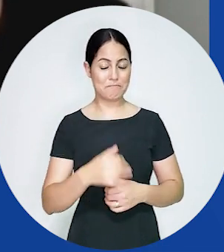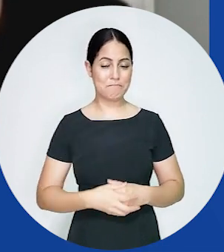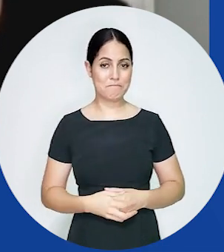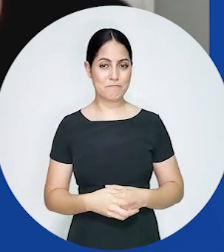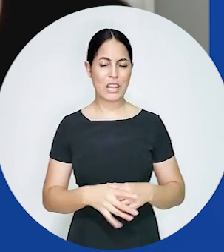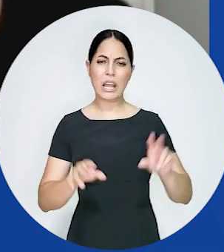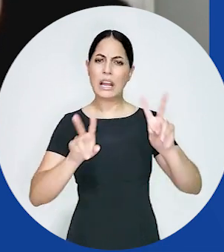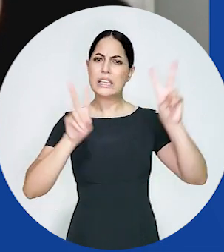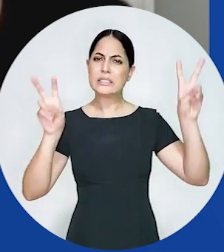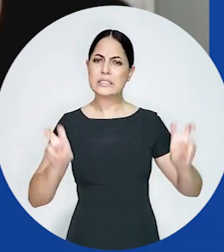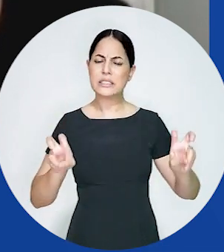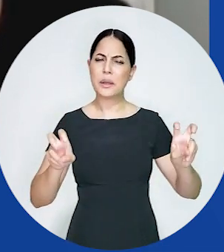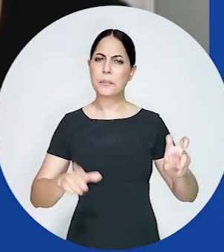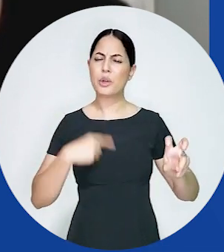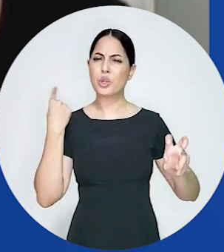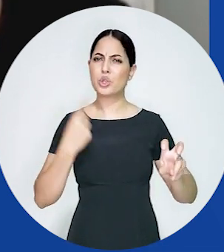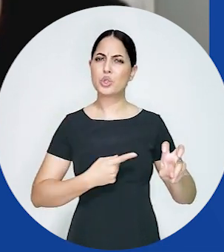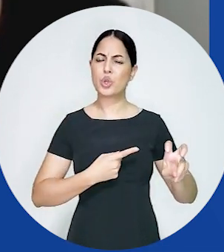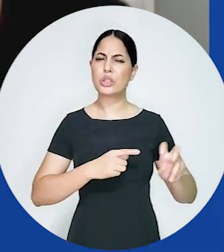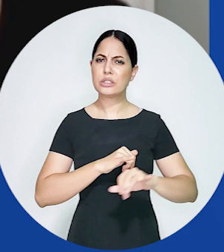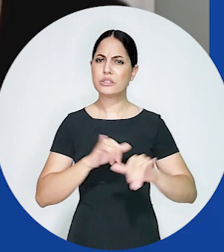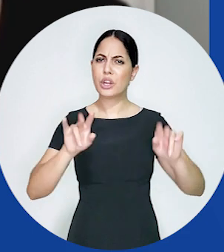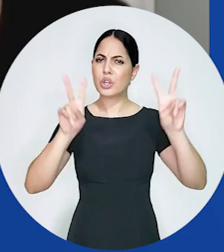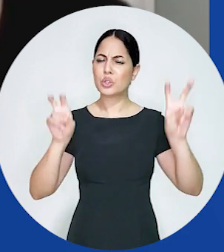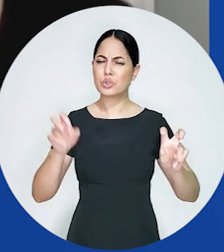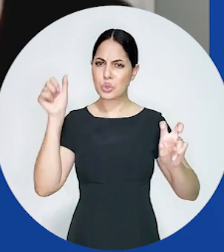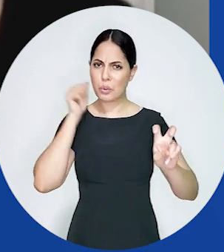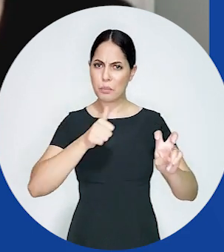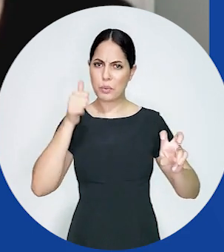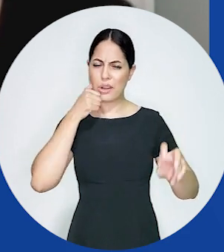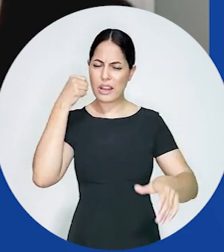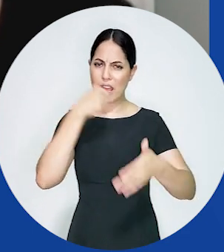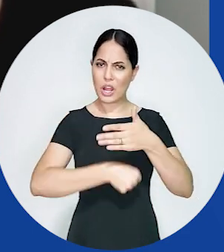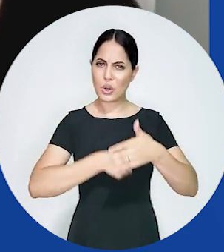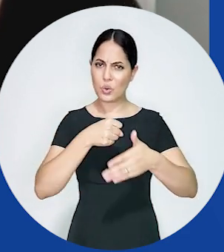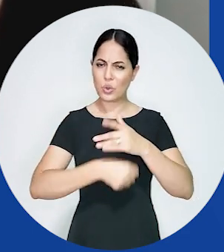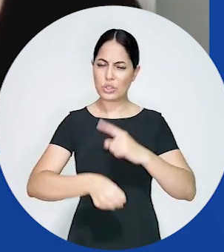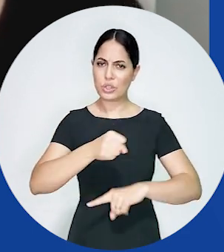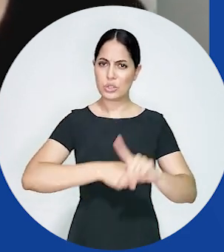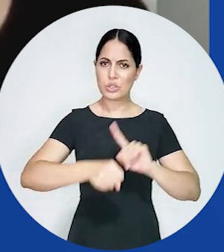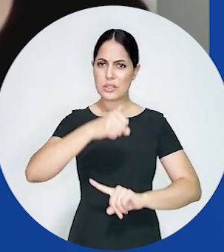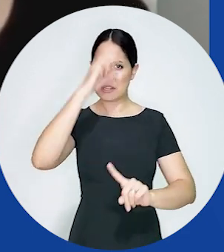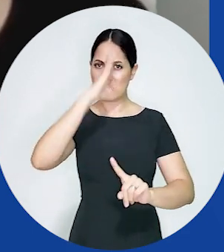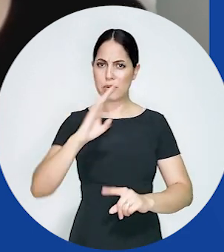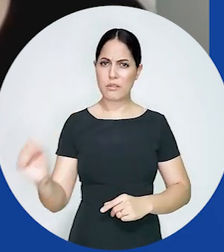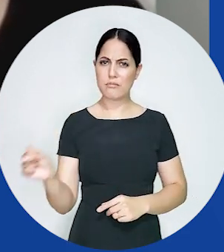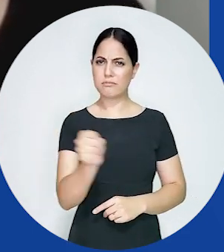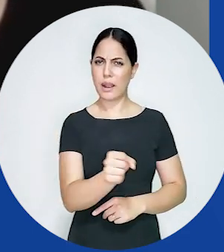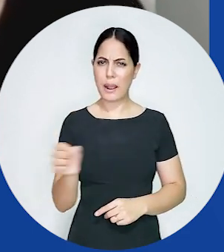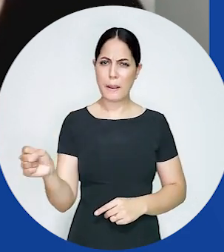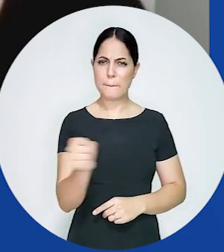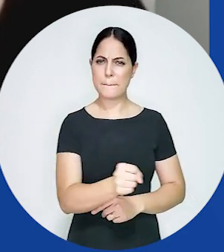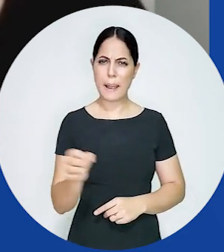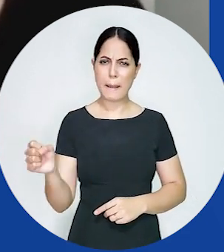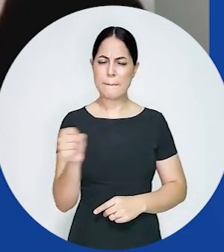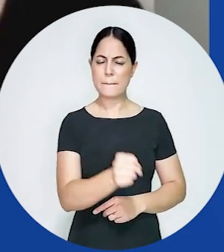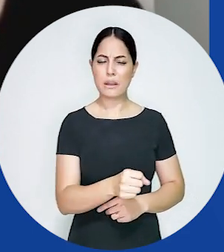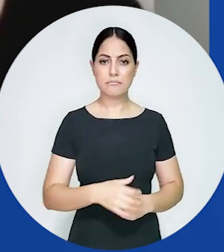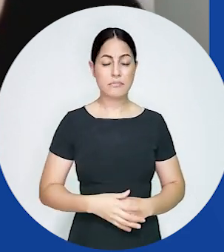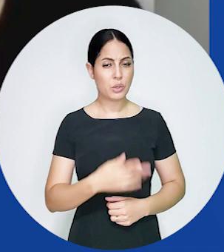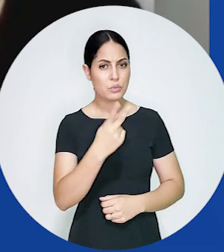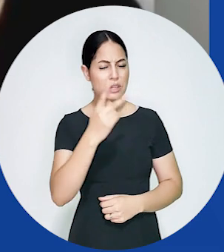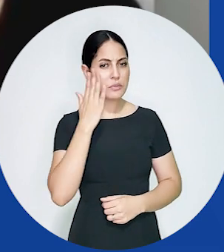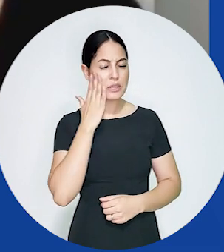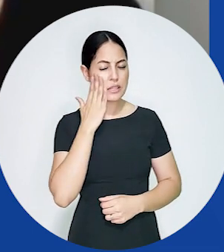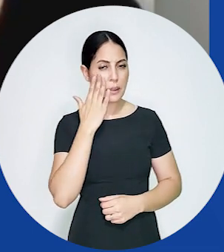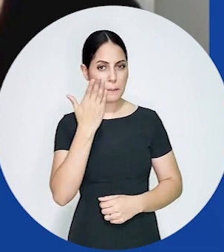e eu já dei uma dica indireta aqui, que é a luta da mulher por espaço na nossa sociedade. Eu não sei se a senhora sabe, ministra, mas eu estou